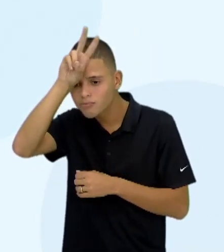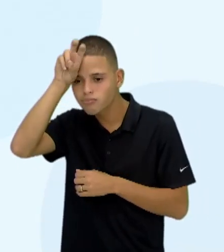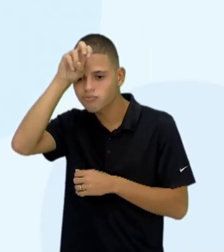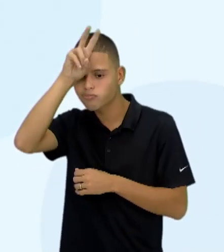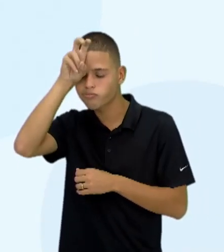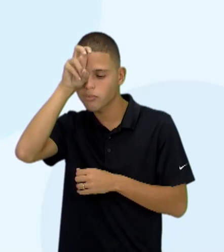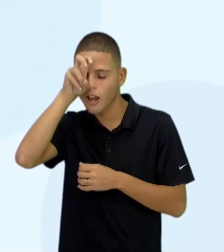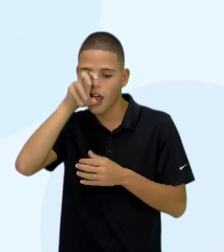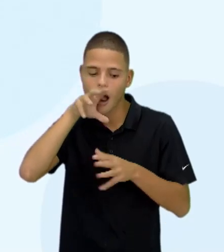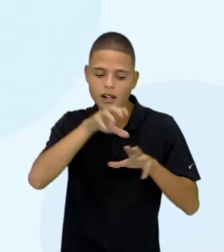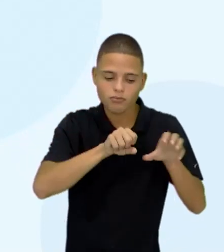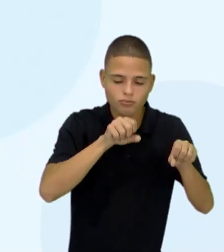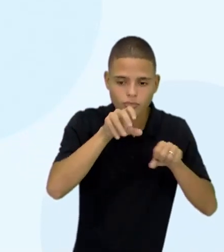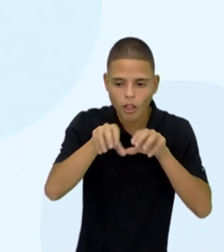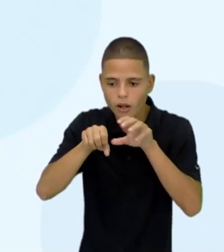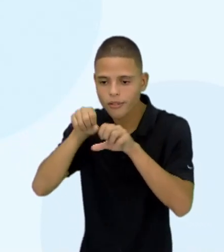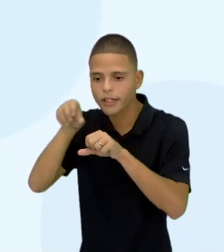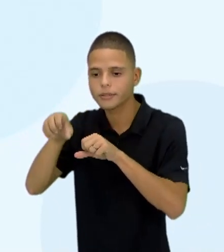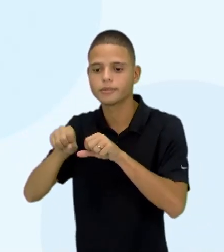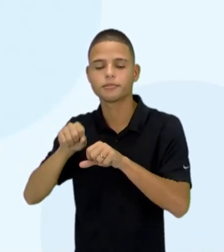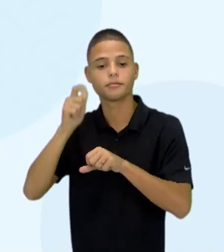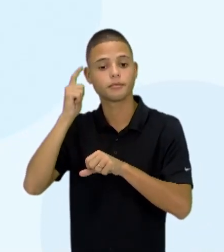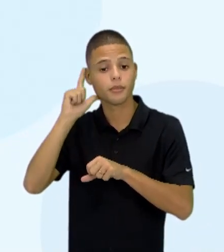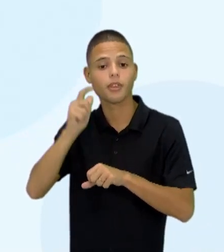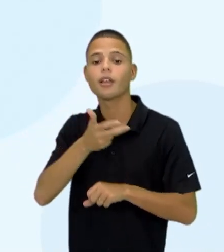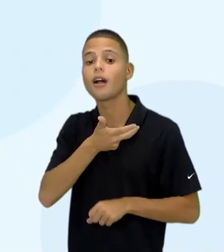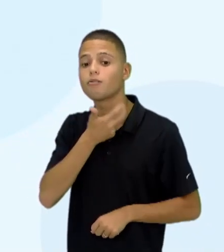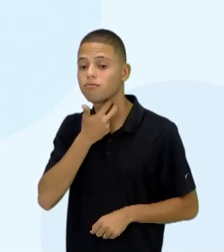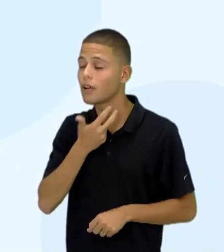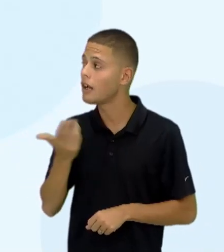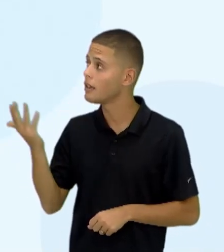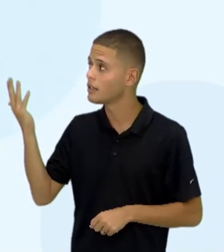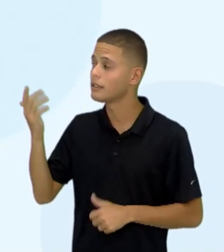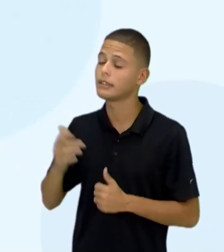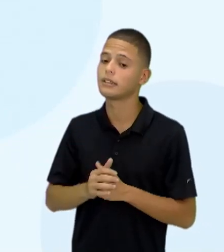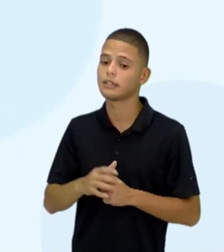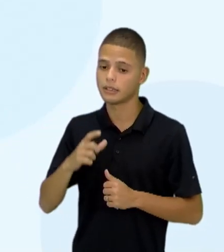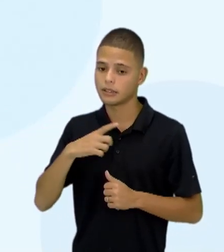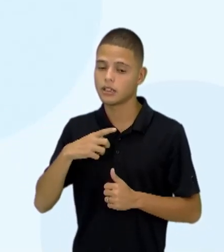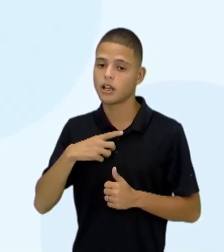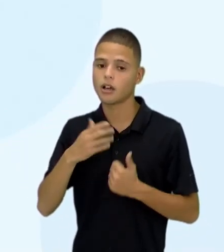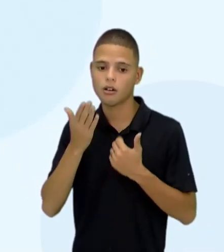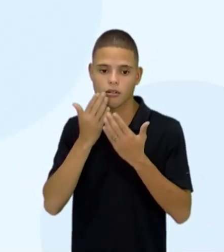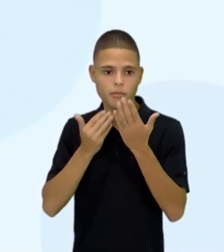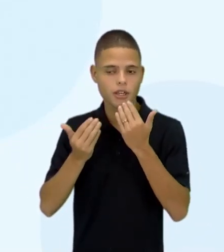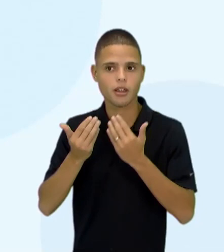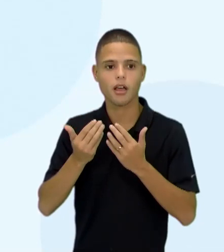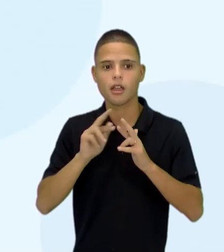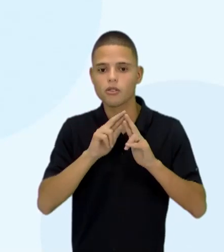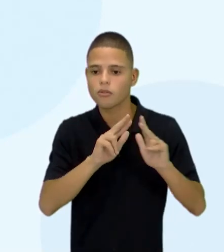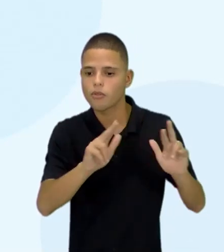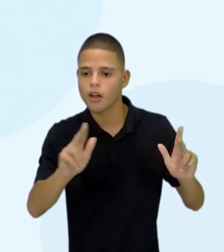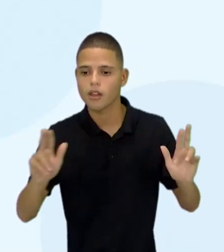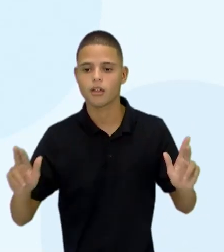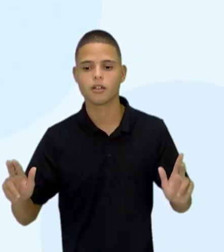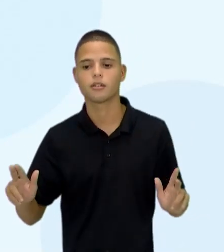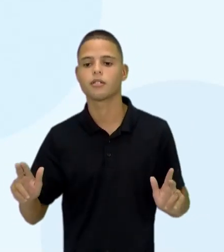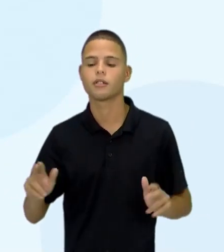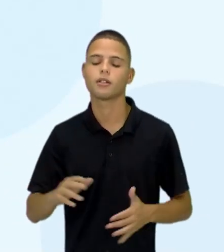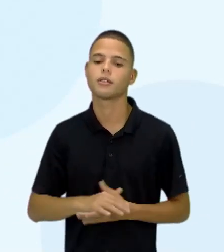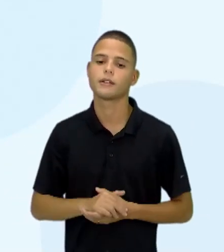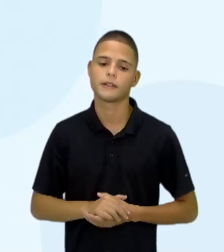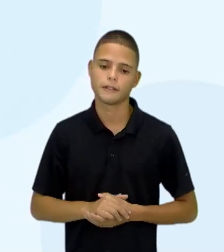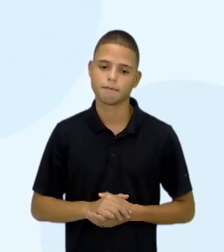espécies aqui que nós estamos falando. Ou seja, os morcegos têm a dieta mais diversificada entre os